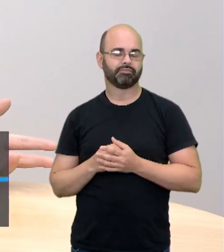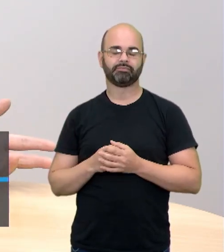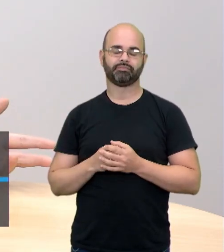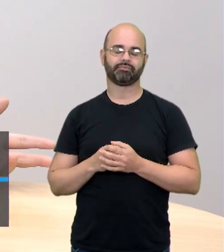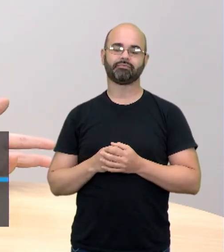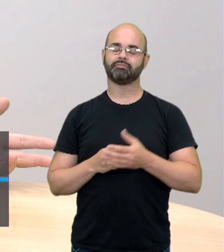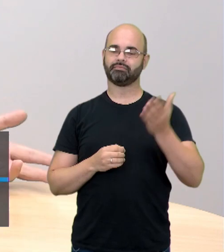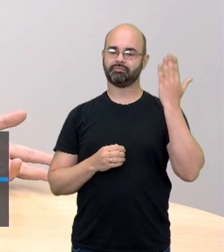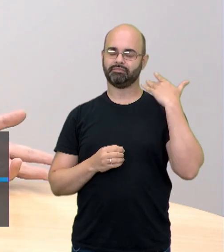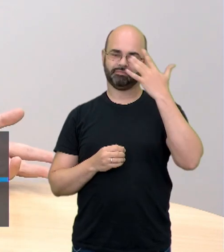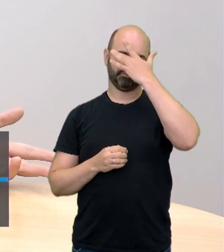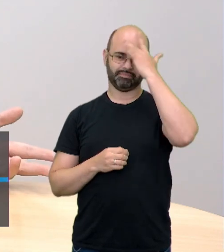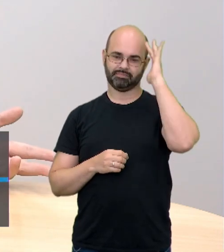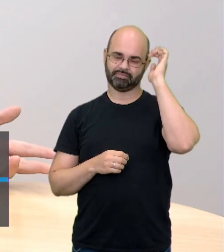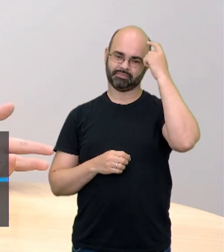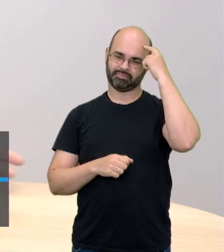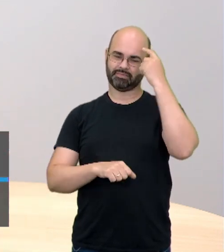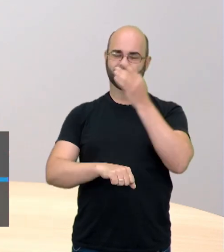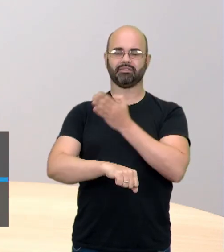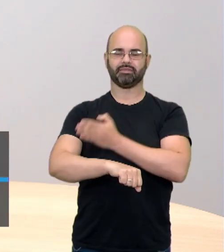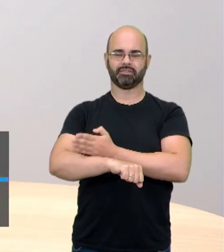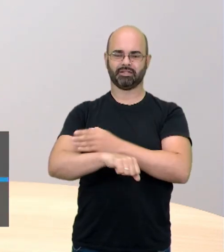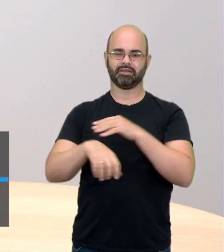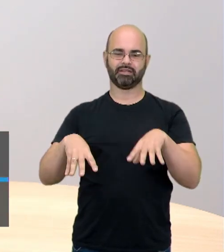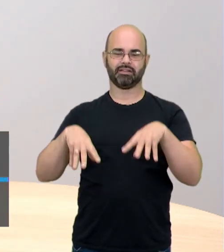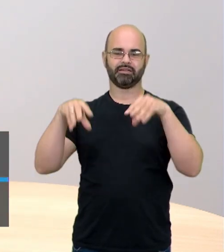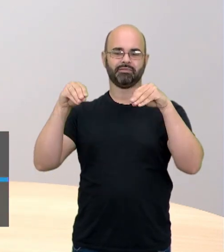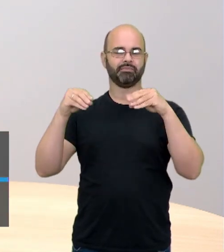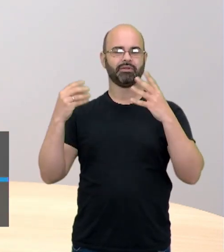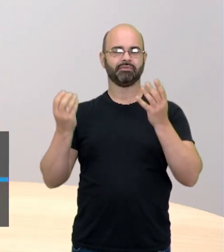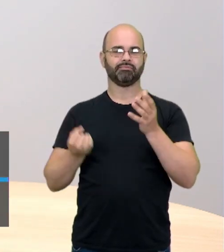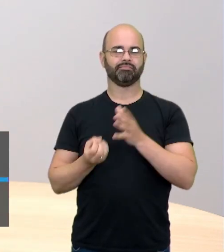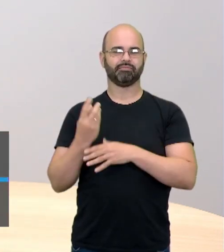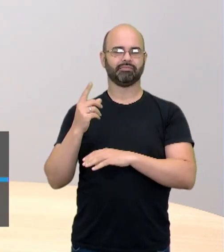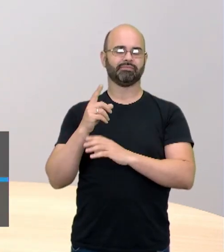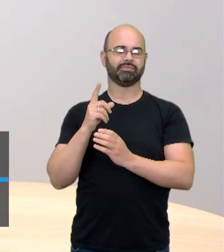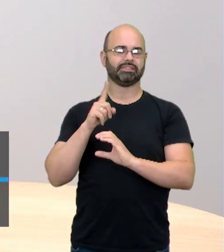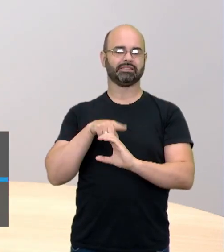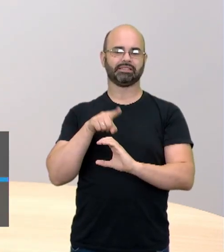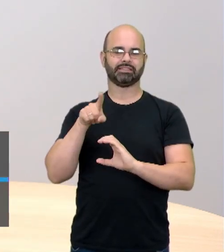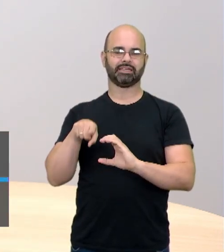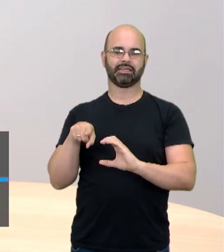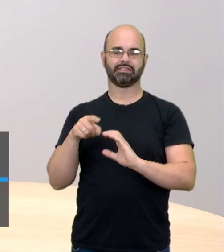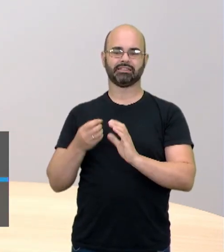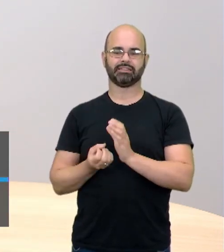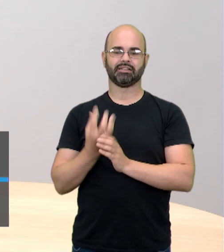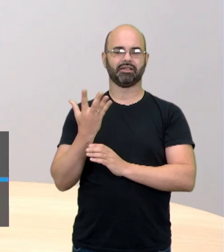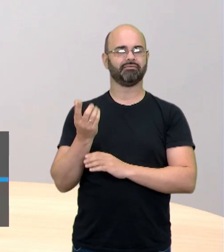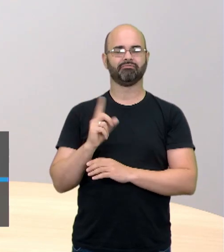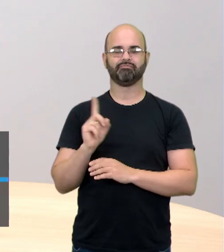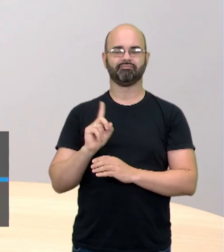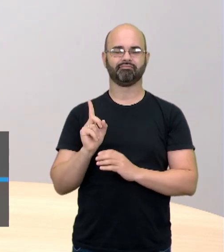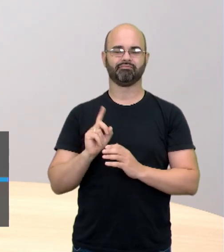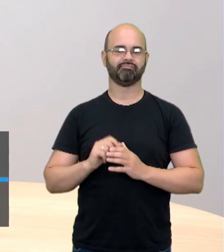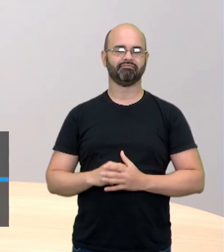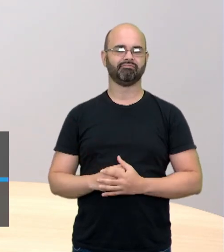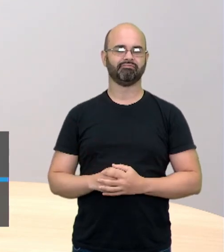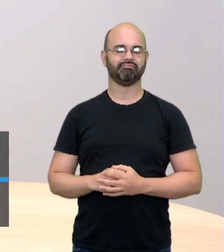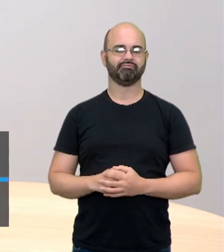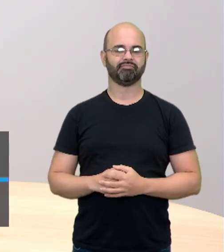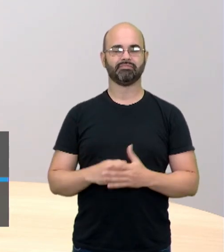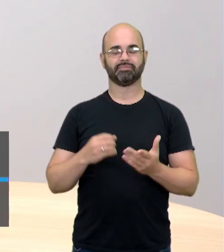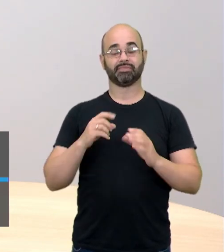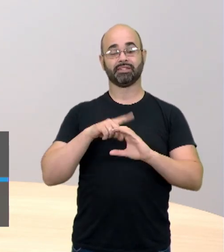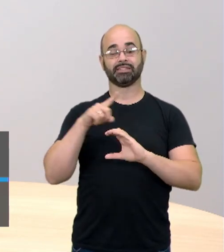que na Idade Média não se produzia ciência, ou pelo menos ciência, não a ciência